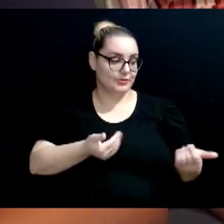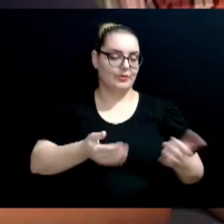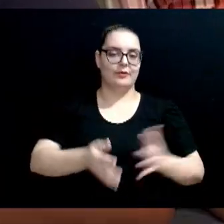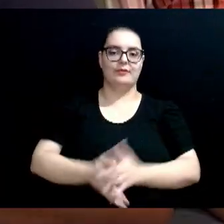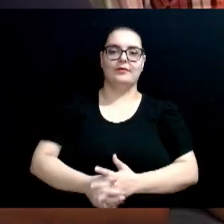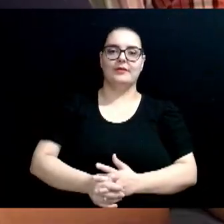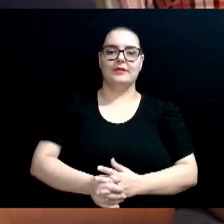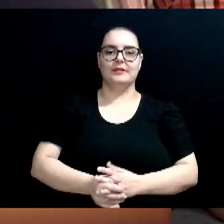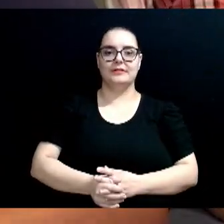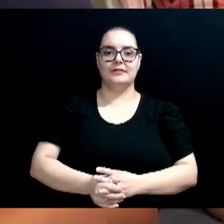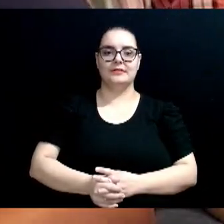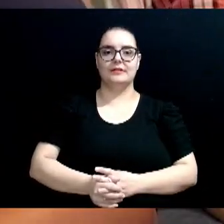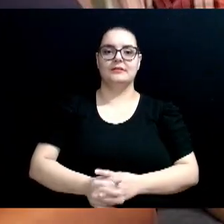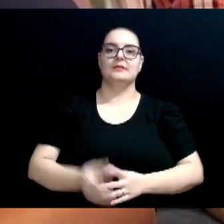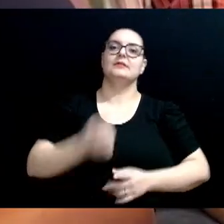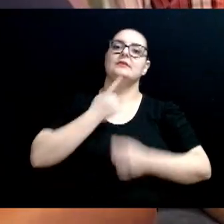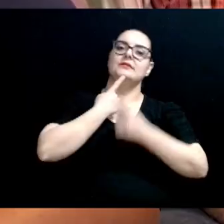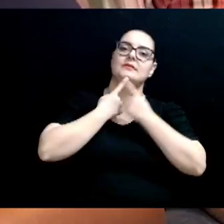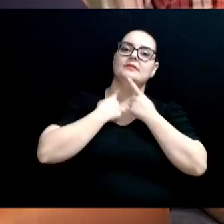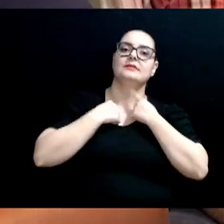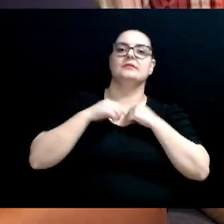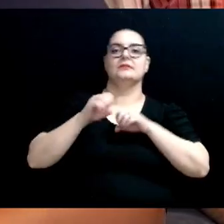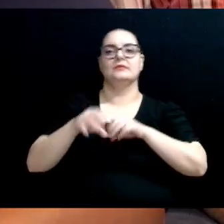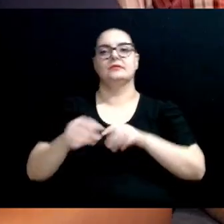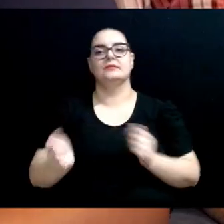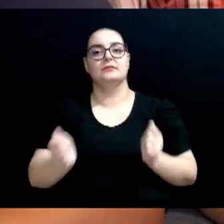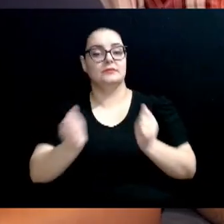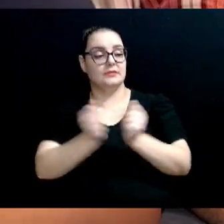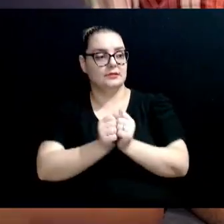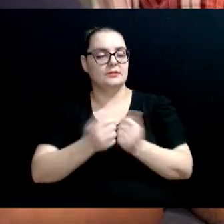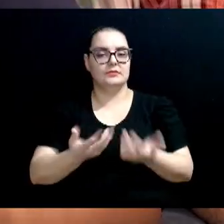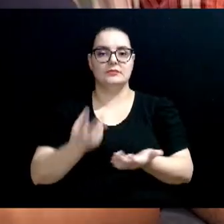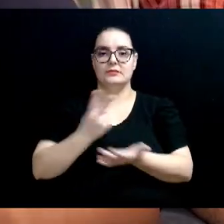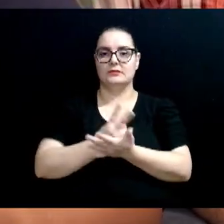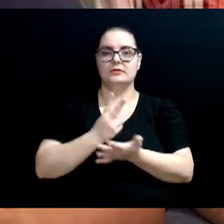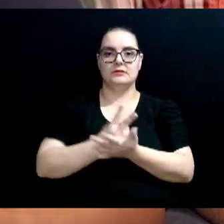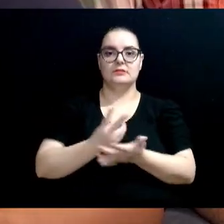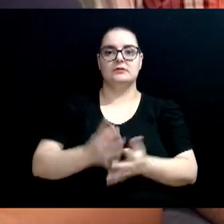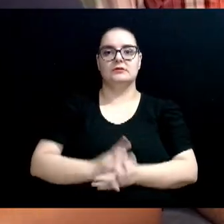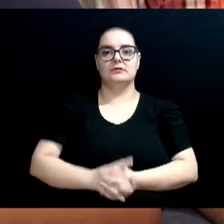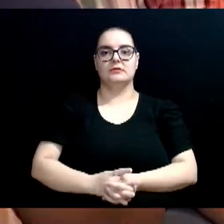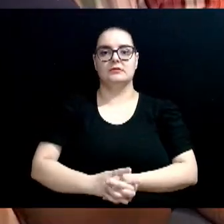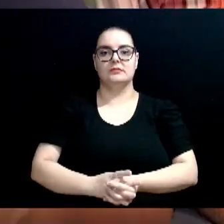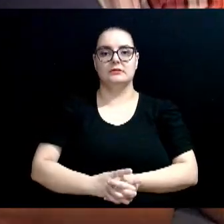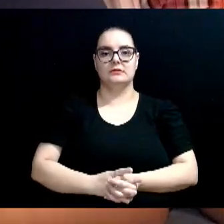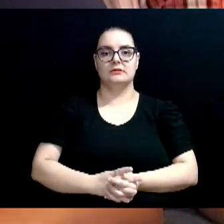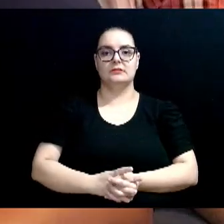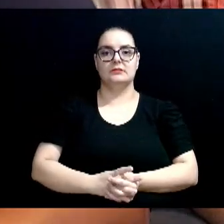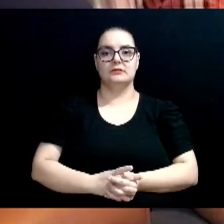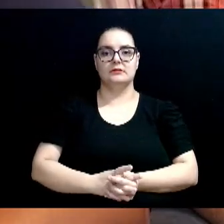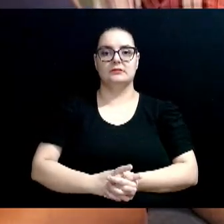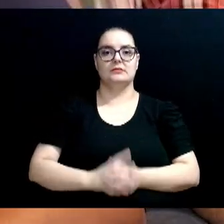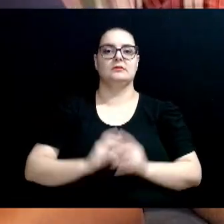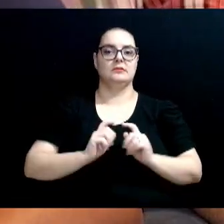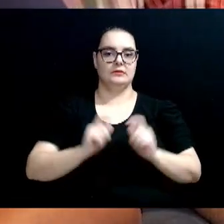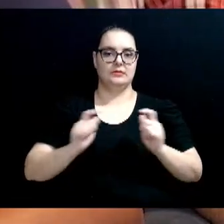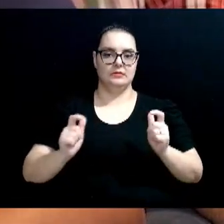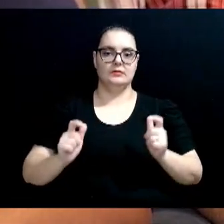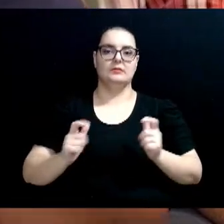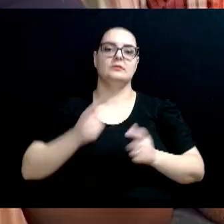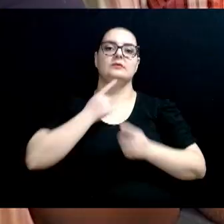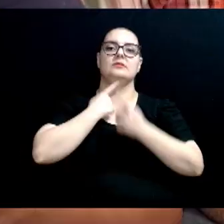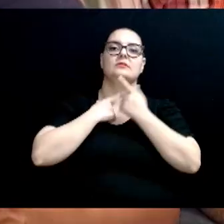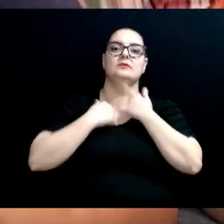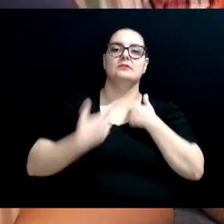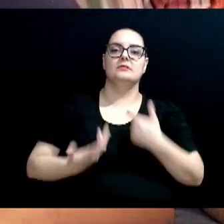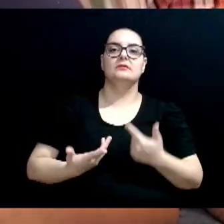aí esse desejo de educar, de estar perto, né? Sempre foi, na verdade, aumentando esse meu desejo de